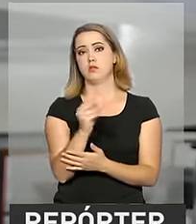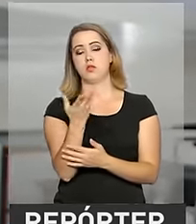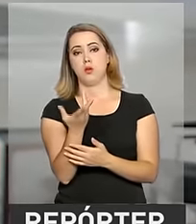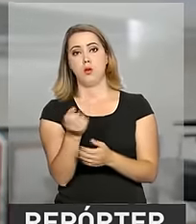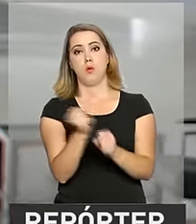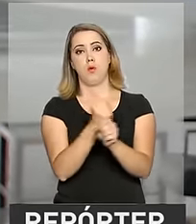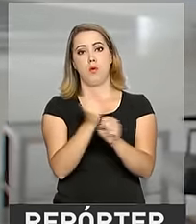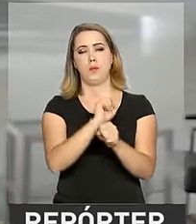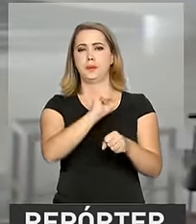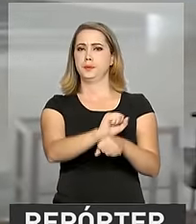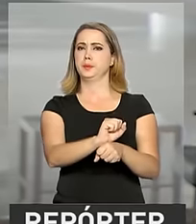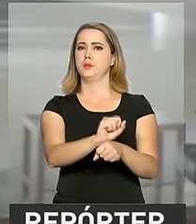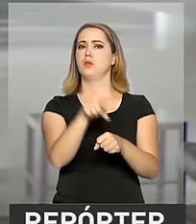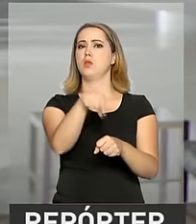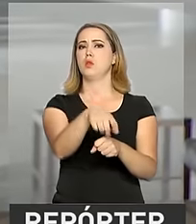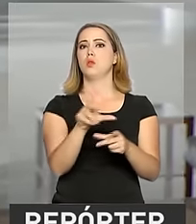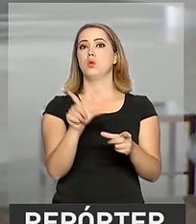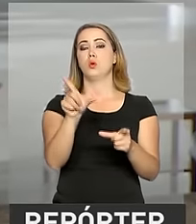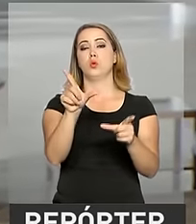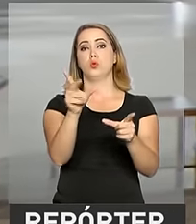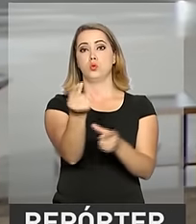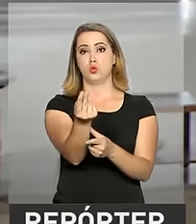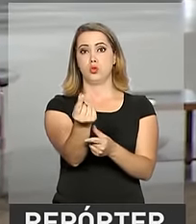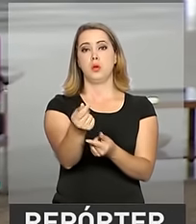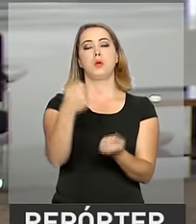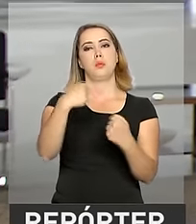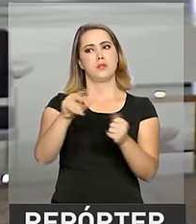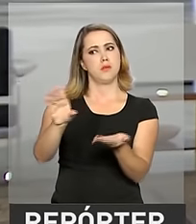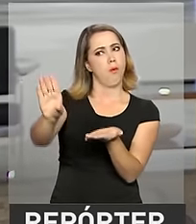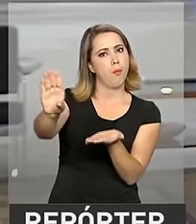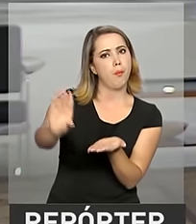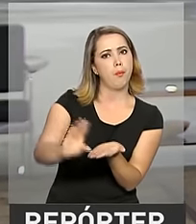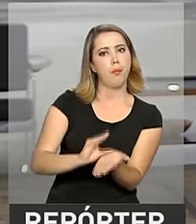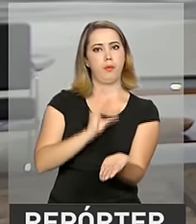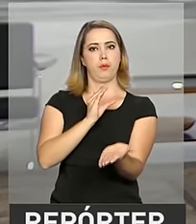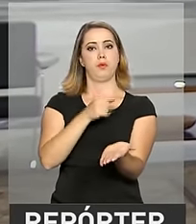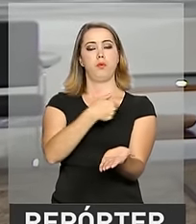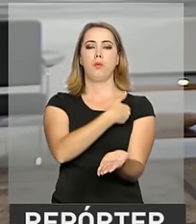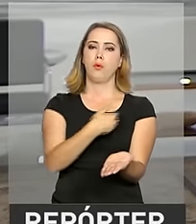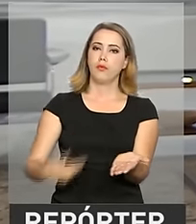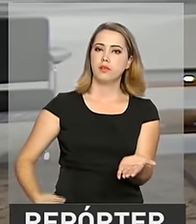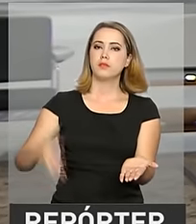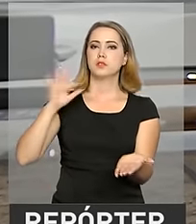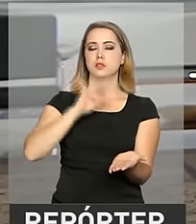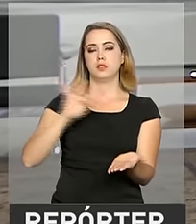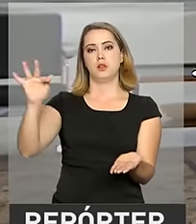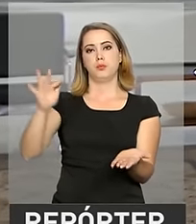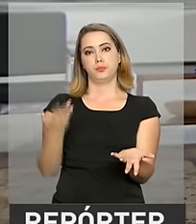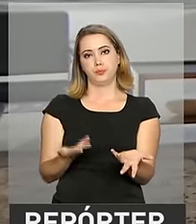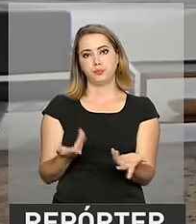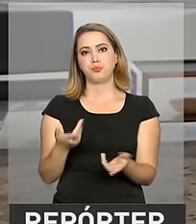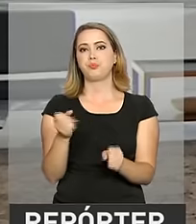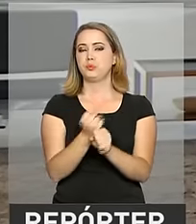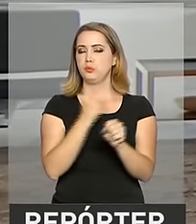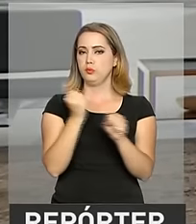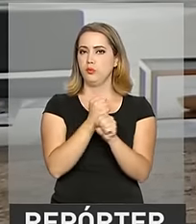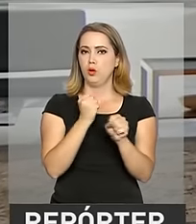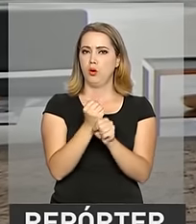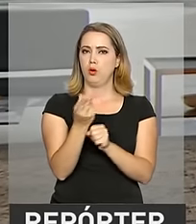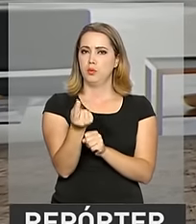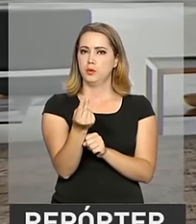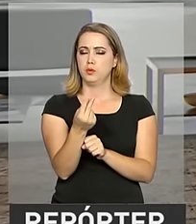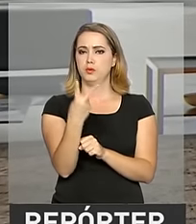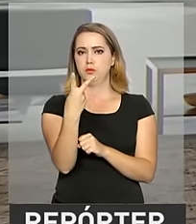180 dias, esses recursos devem ser devolvidos ao governo federal. Obras que têm um valor que variam